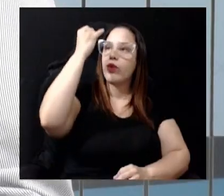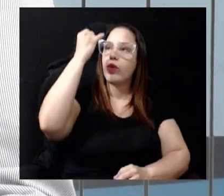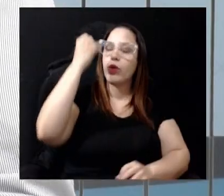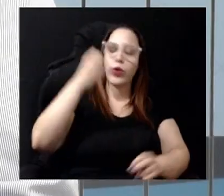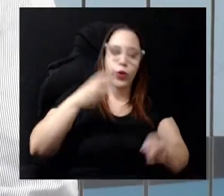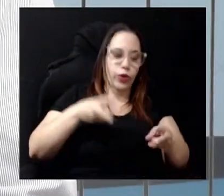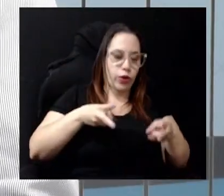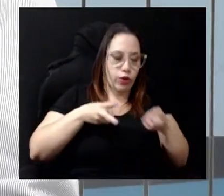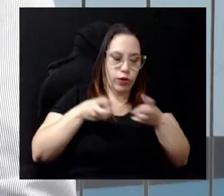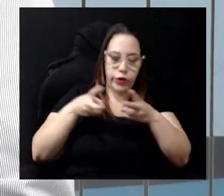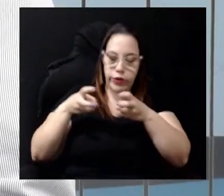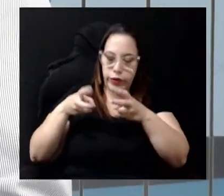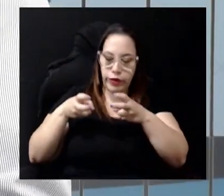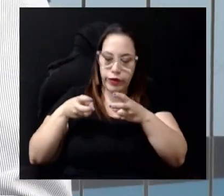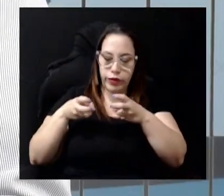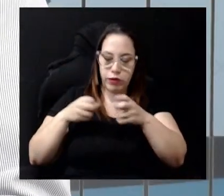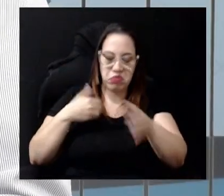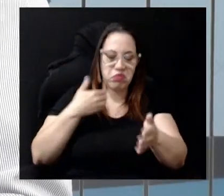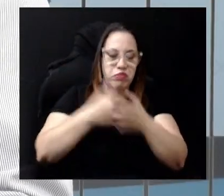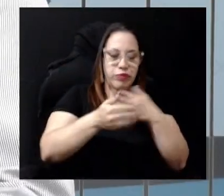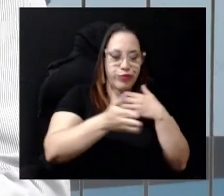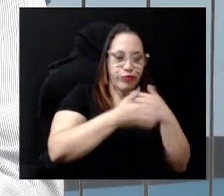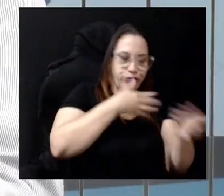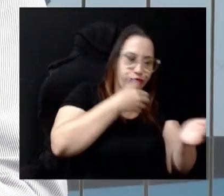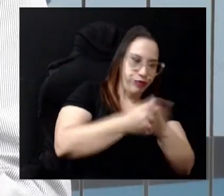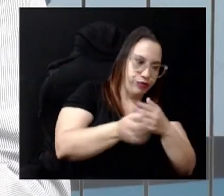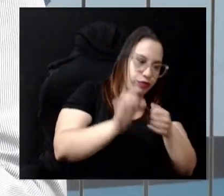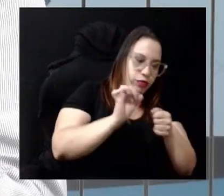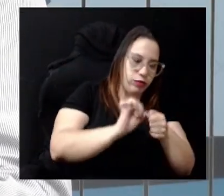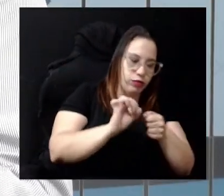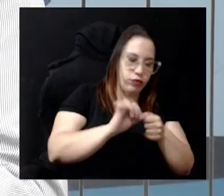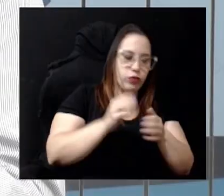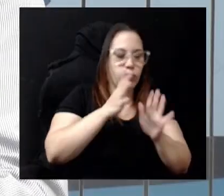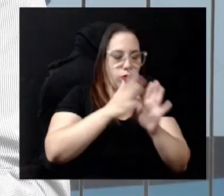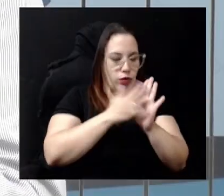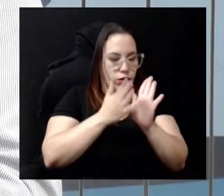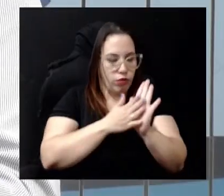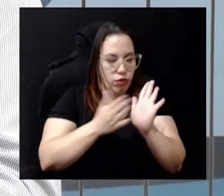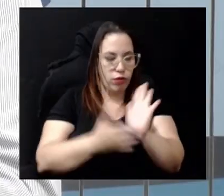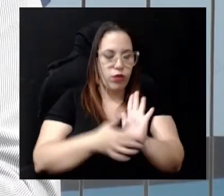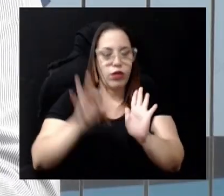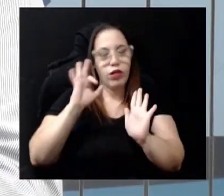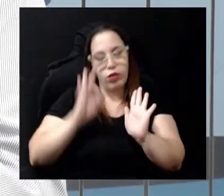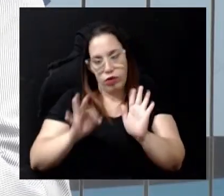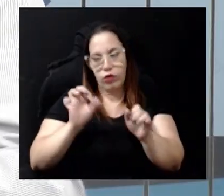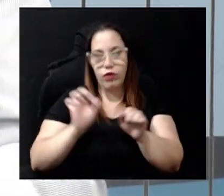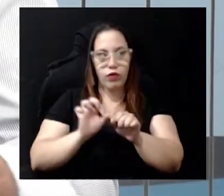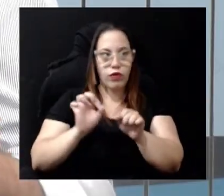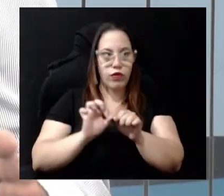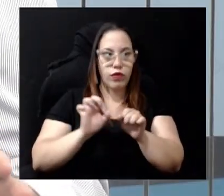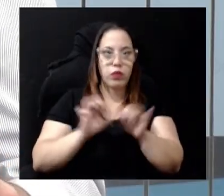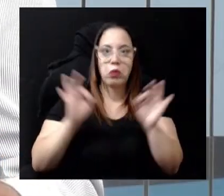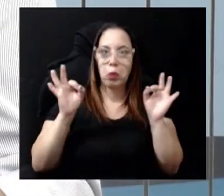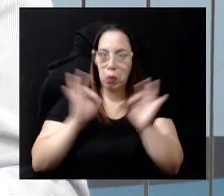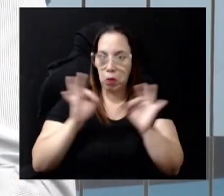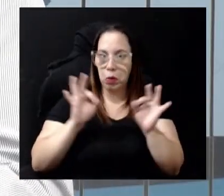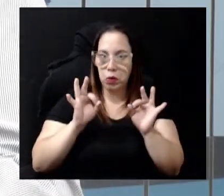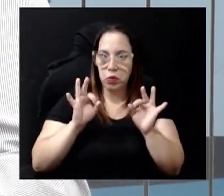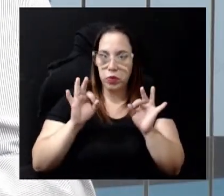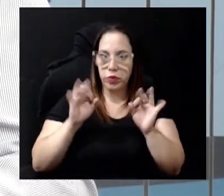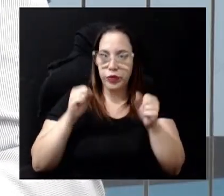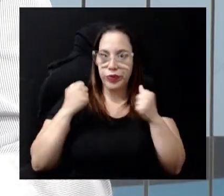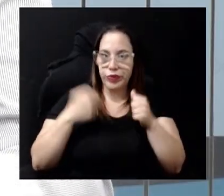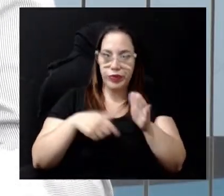de qualquer jeito. Mas se ele for feito com uma programação, isso poderia ser feito paulatino, ou seja, não precisaríamos antecipar a